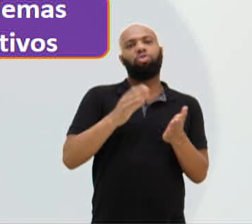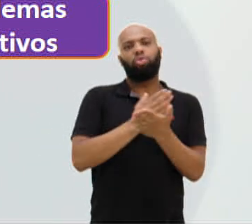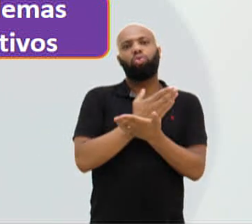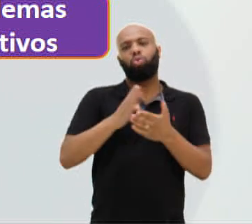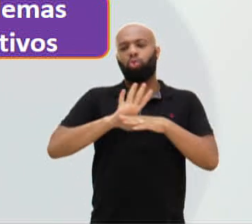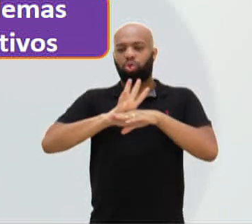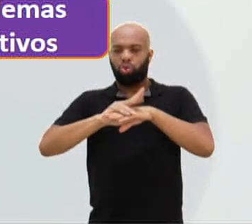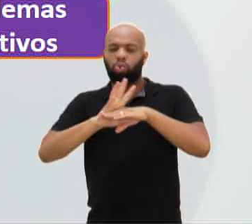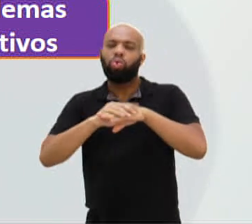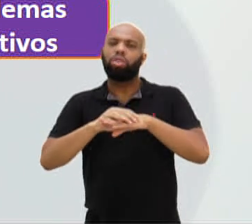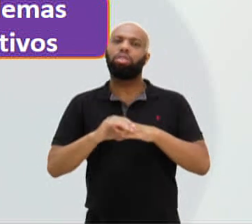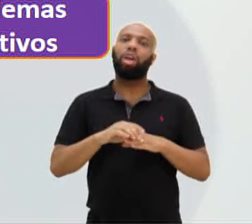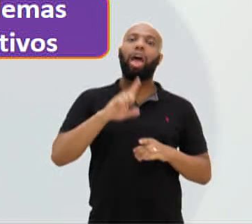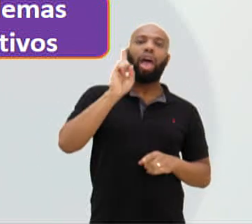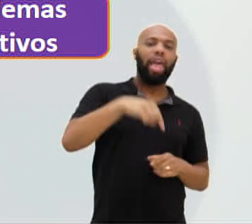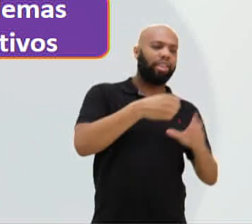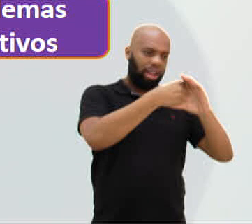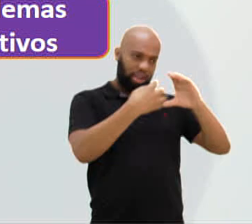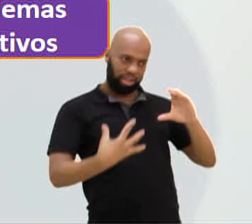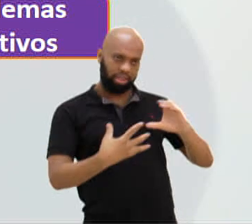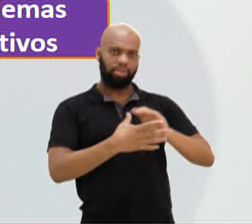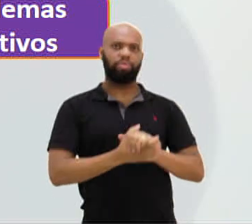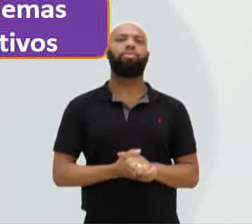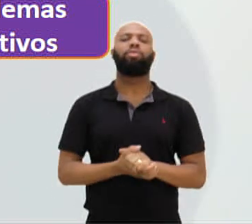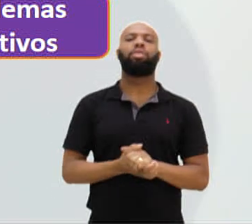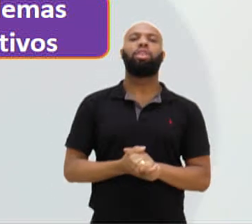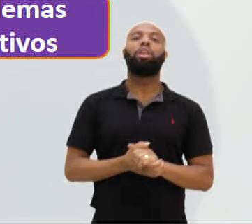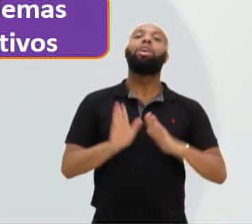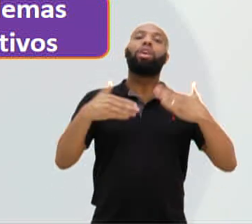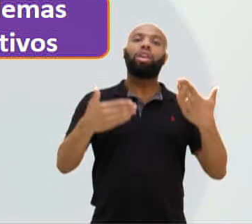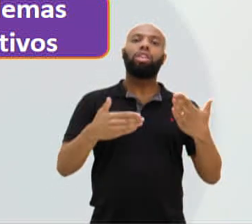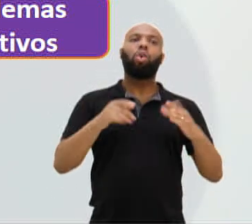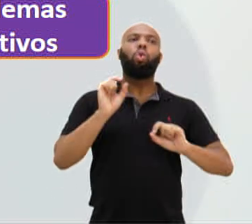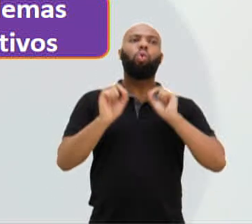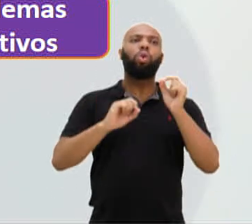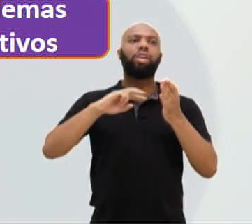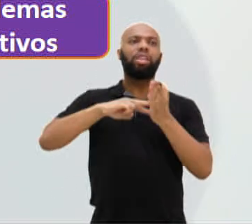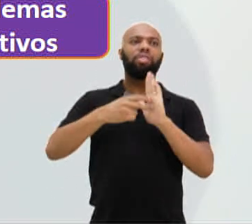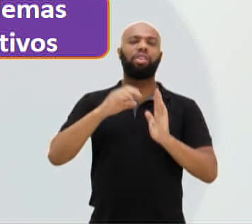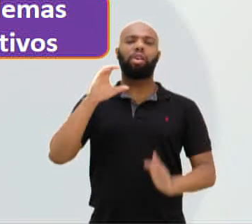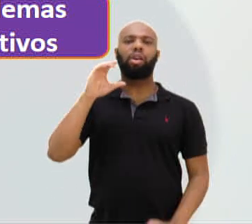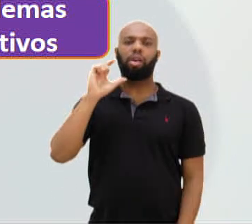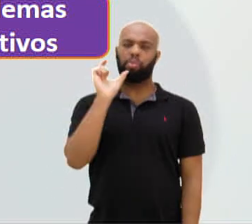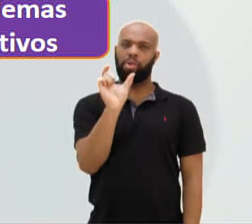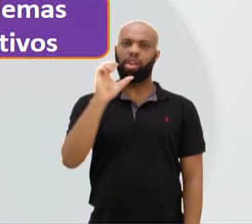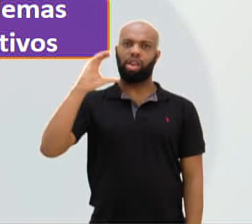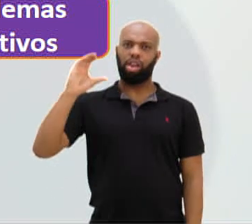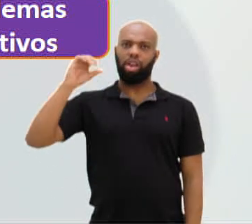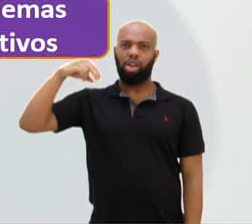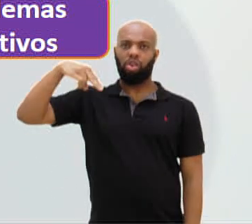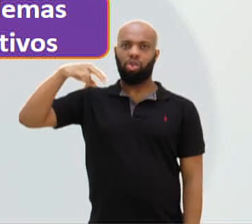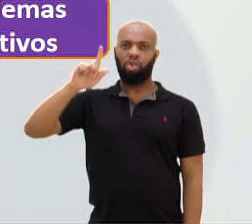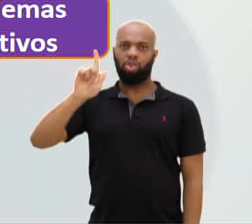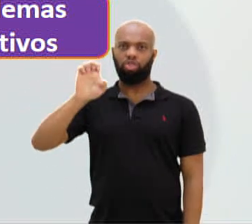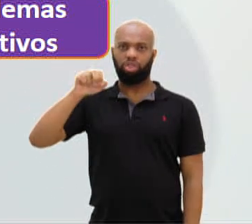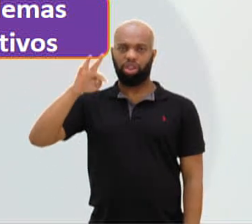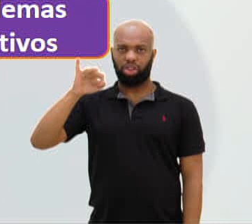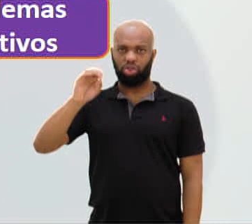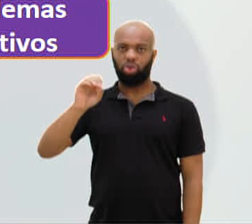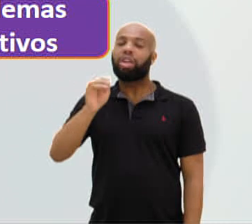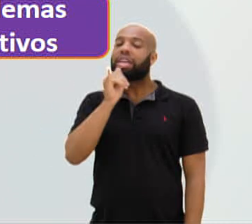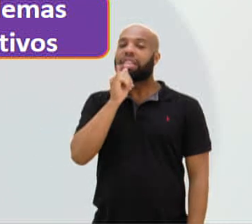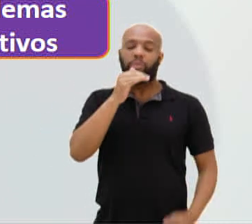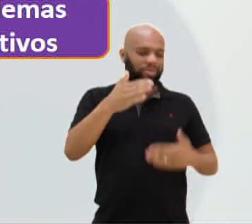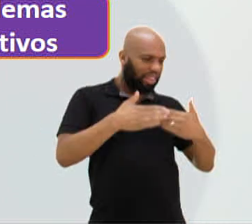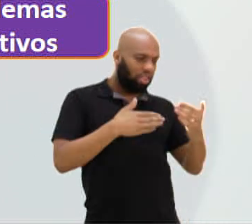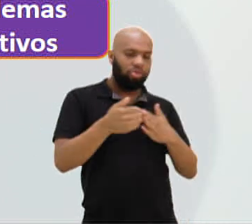Então, sintomas que definem uma doença. Congênito, o que significa? É uma condição que, independente da sua